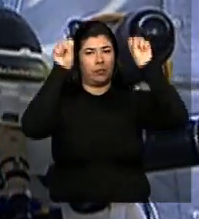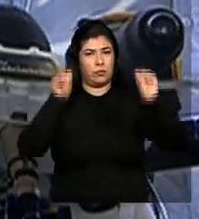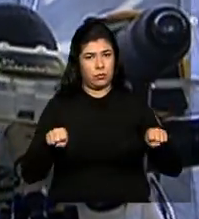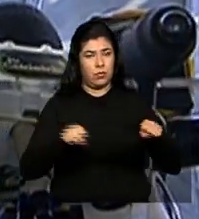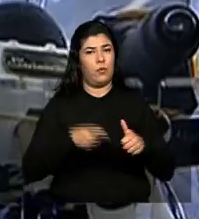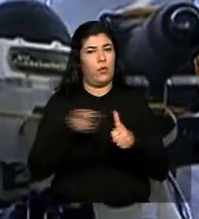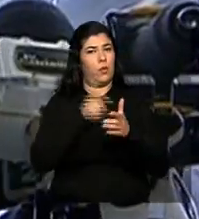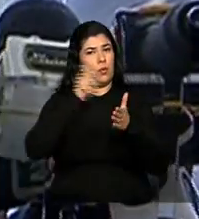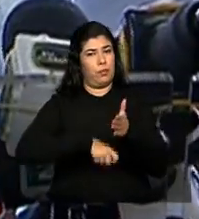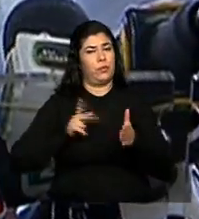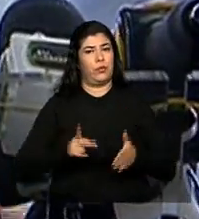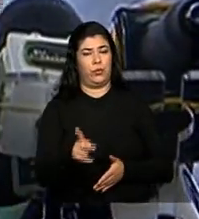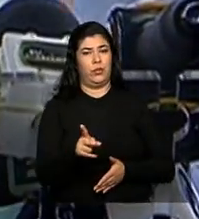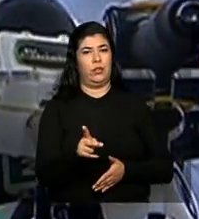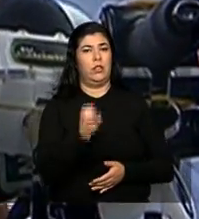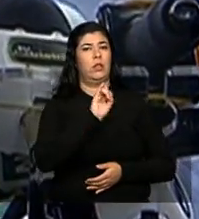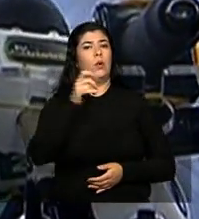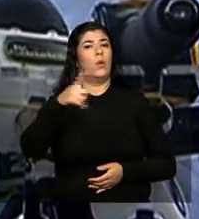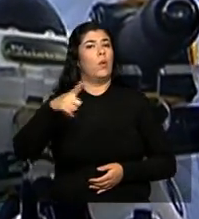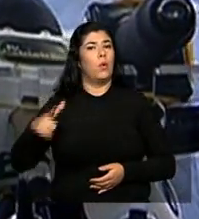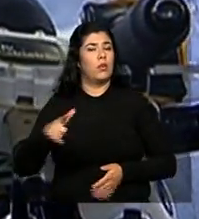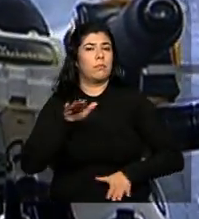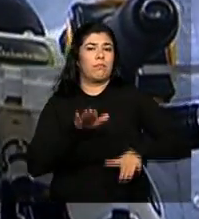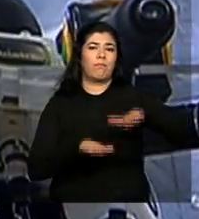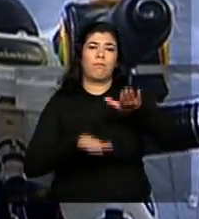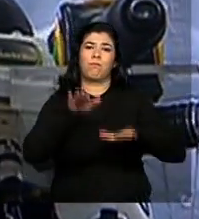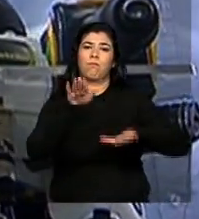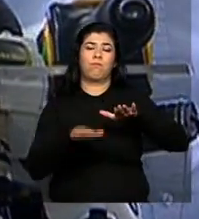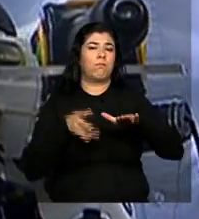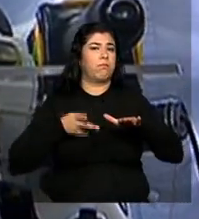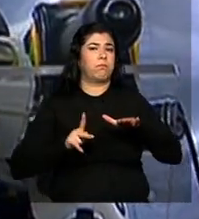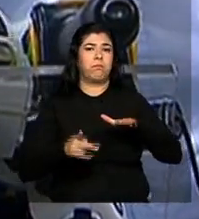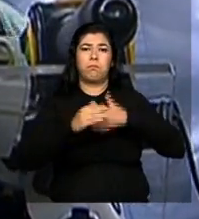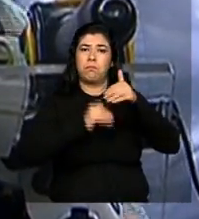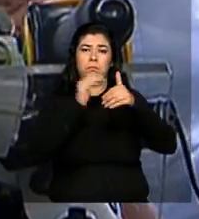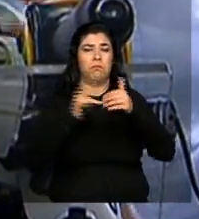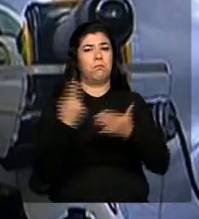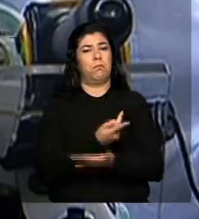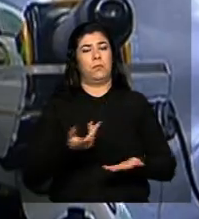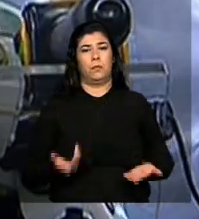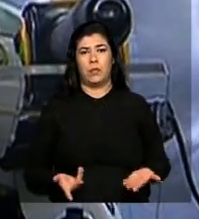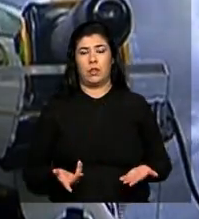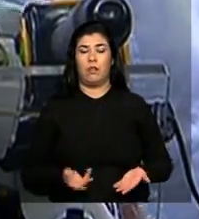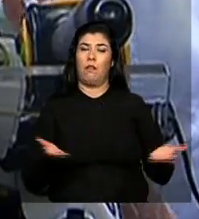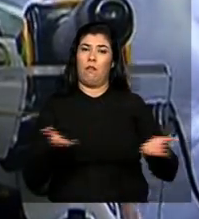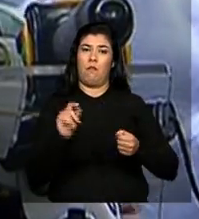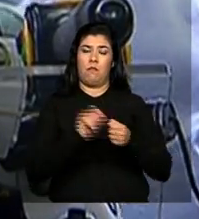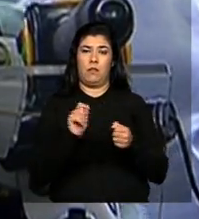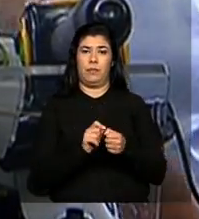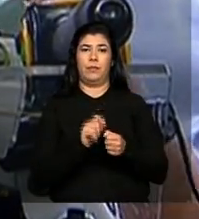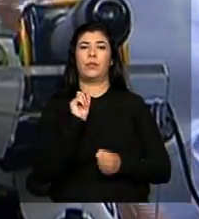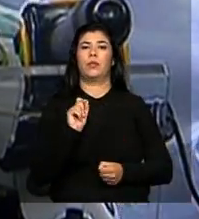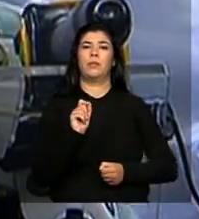ser permanente. Outras que vão flutuar conforme a conjuntura. Então, o que nós estamos fazendo é o